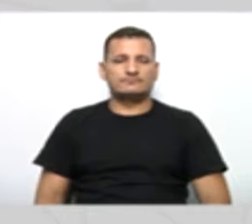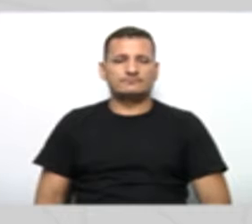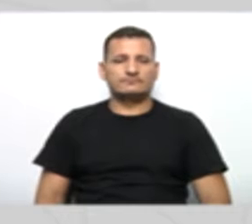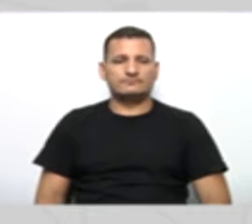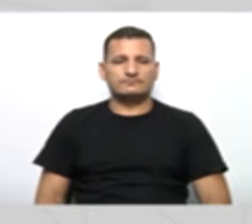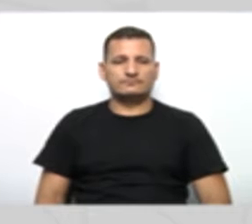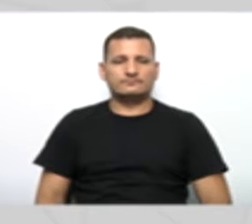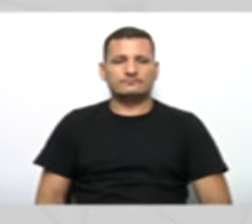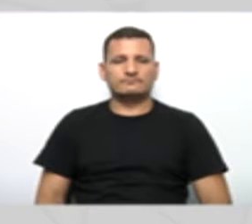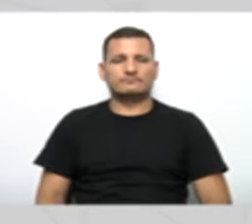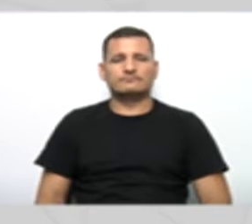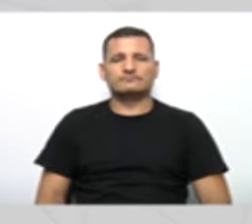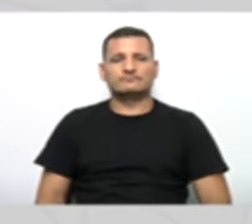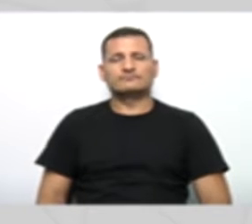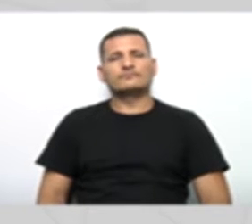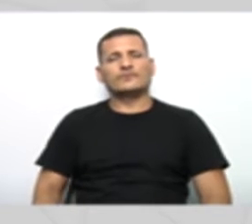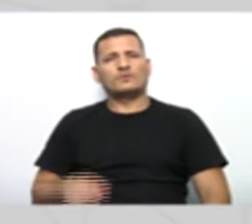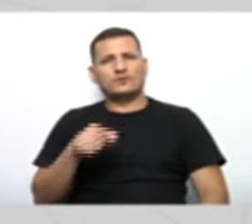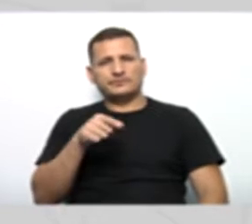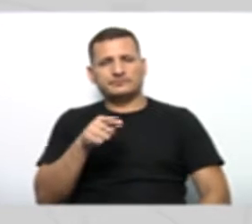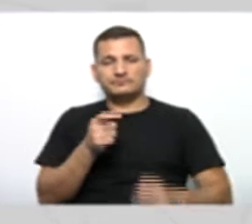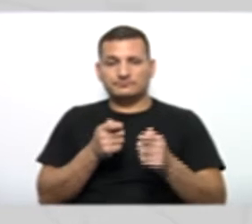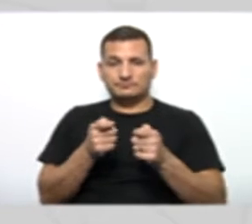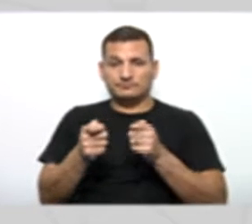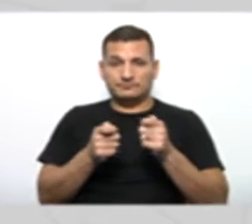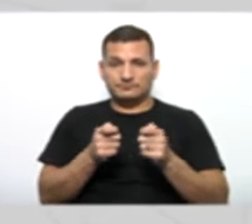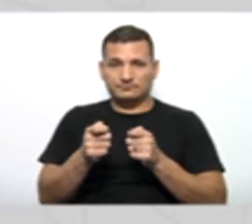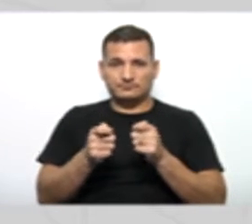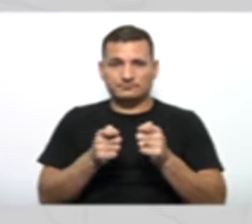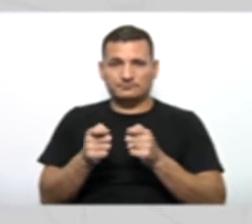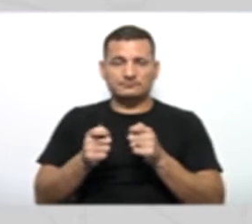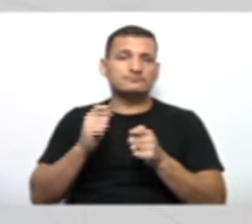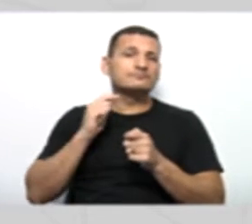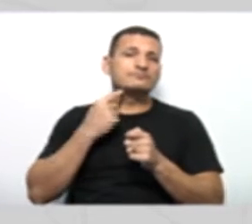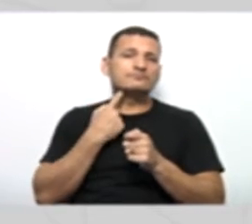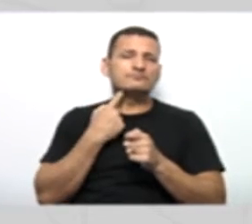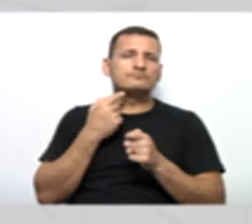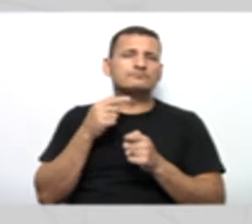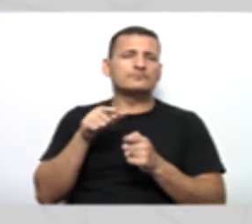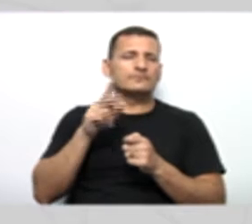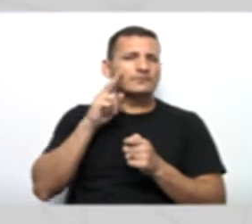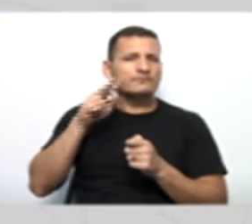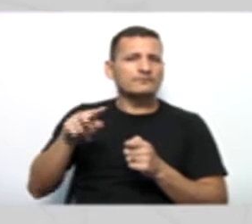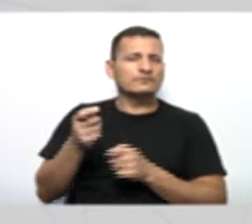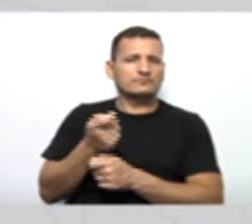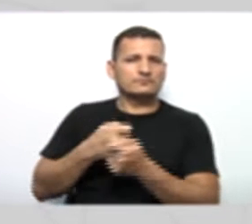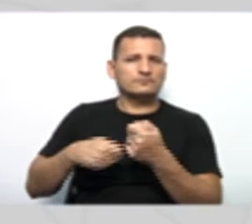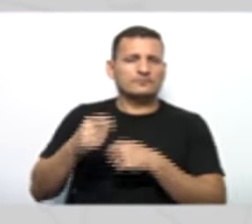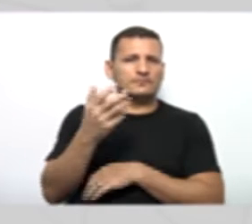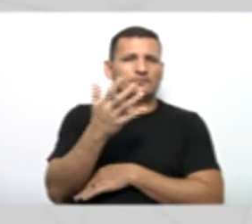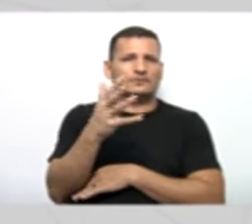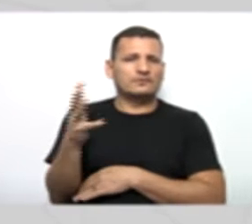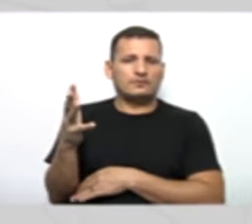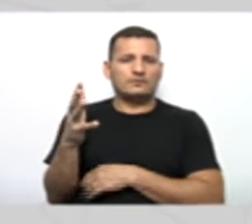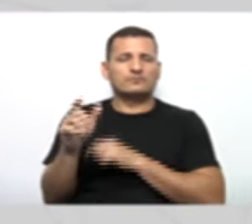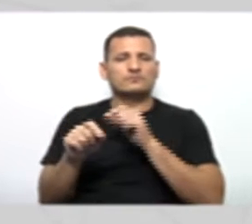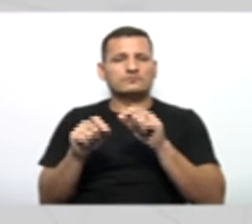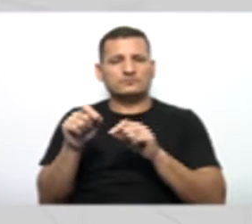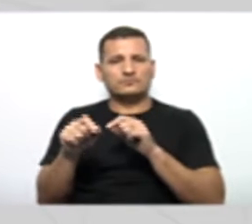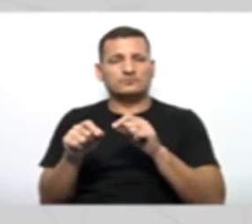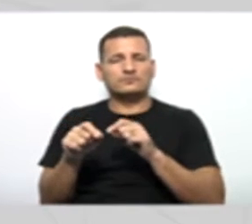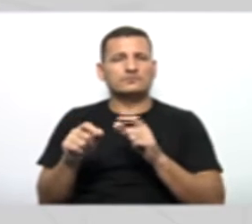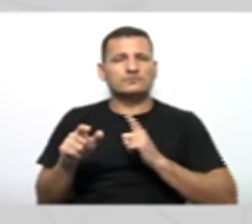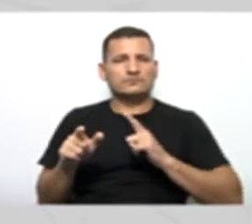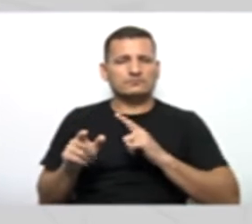Esse tipo de abordagem vê a gestão ambiental como um custo adicional e suas ações estão concentradas